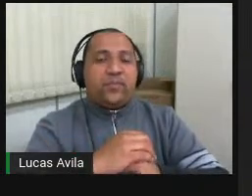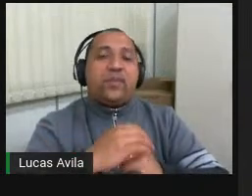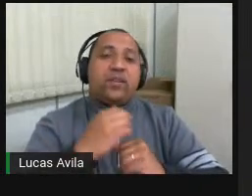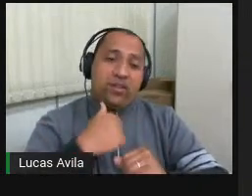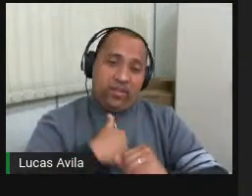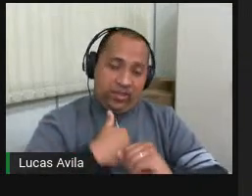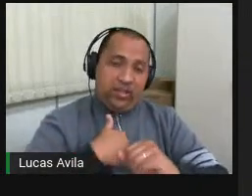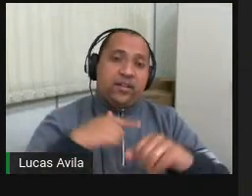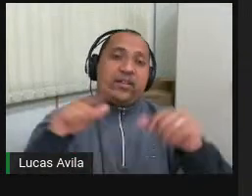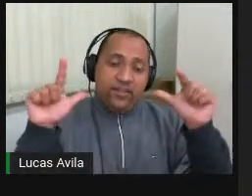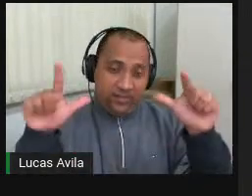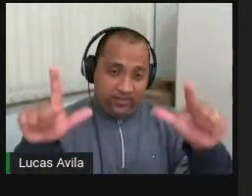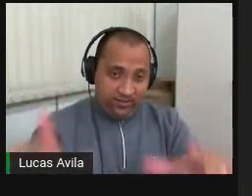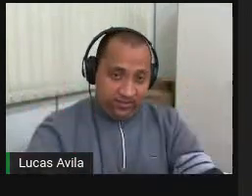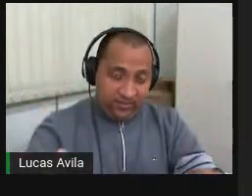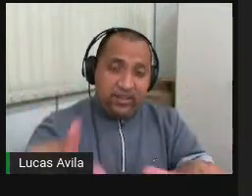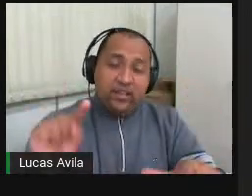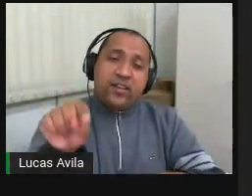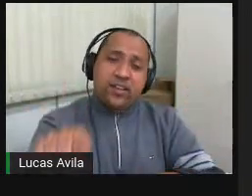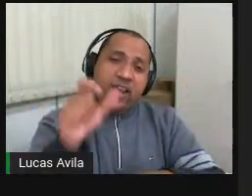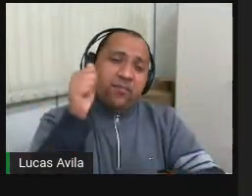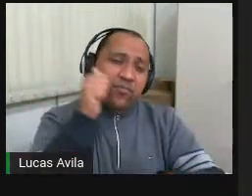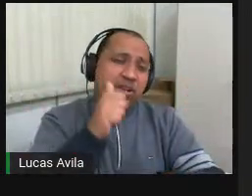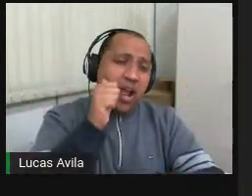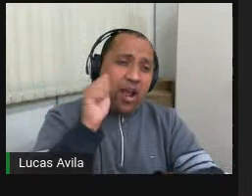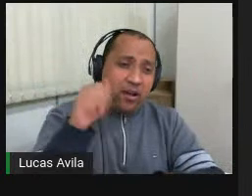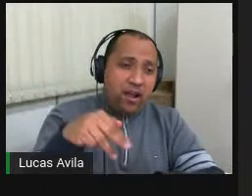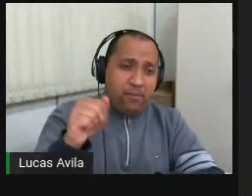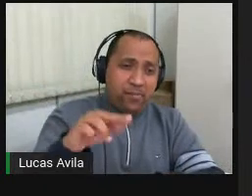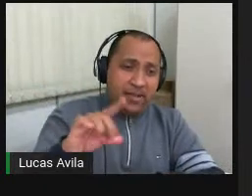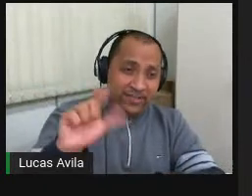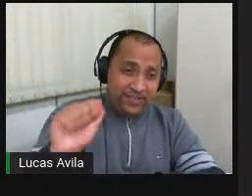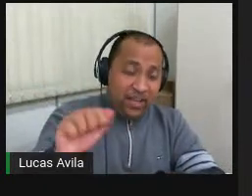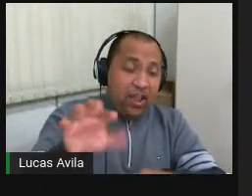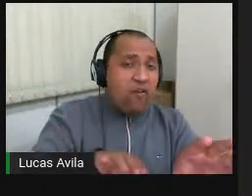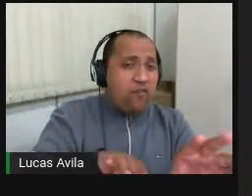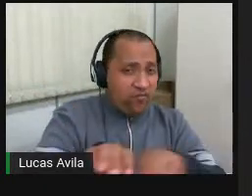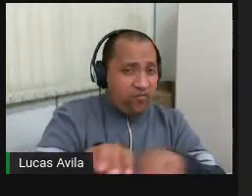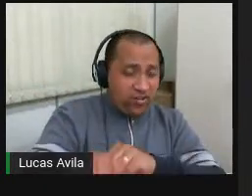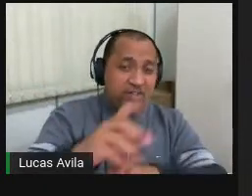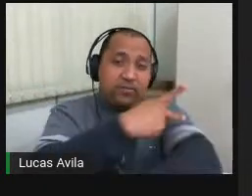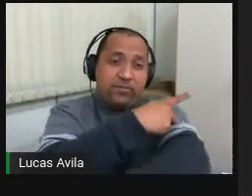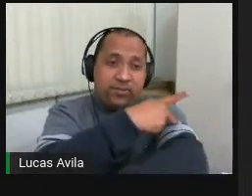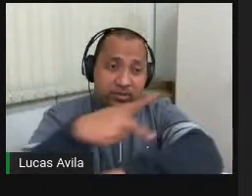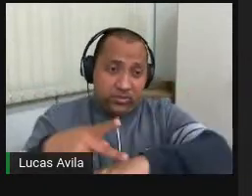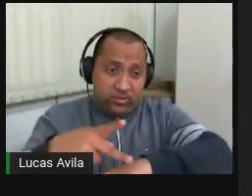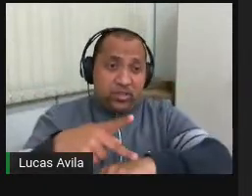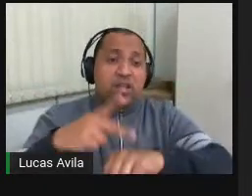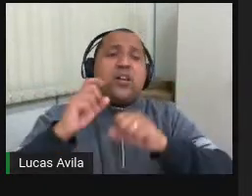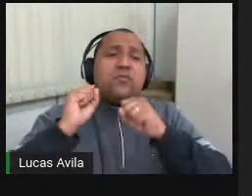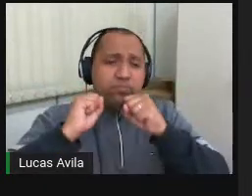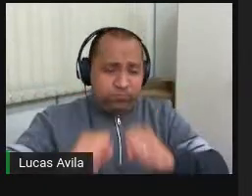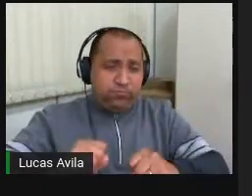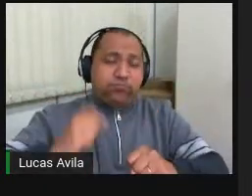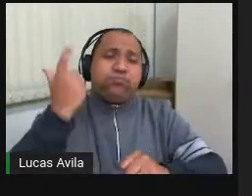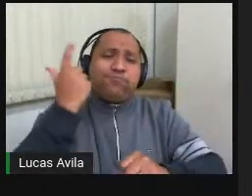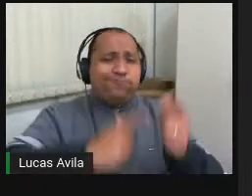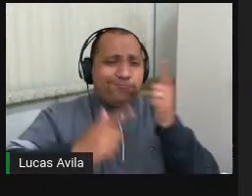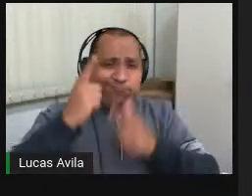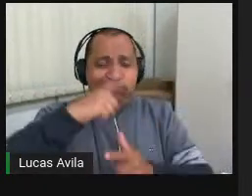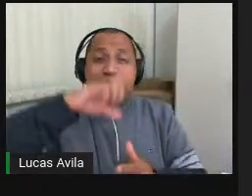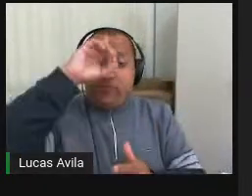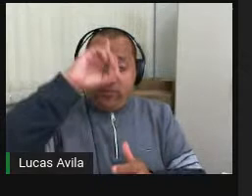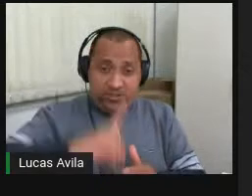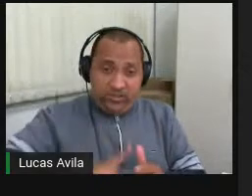Confiro a Amanda Teixeira Ramírez o grau de licenciada em Pedagogia para que possa usufruir de todos os direitos